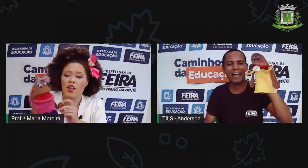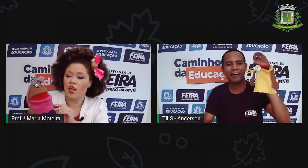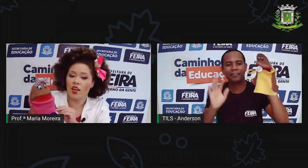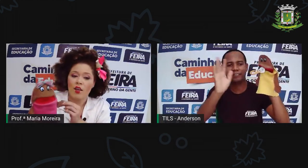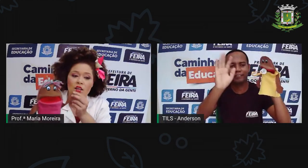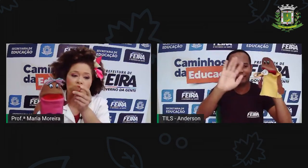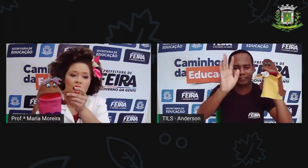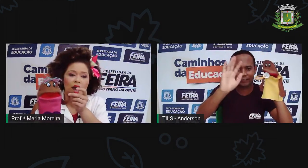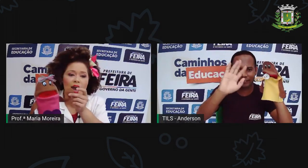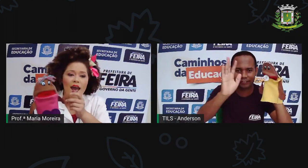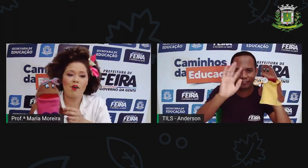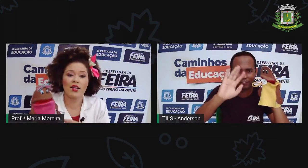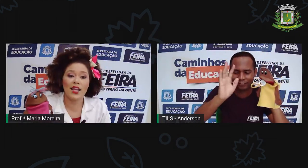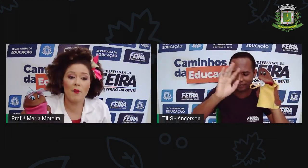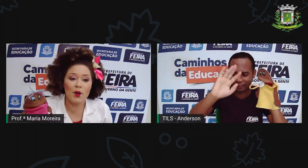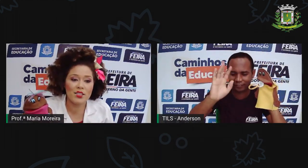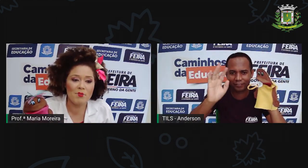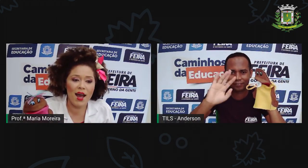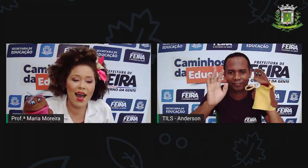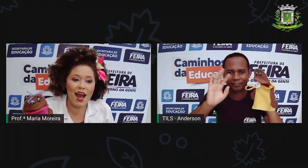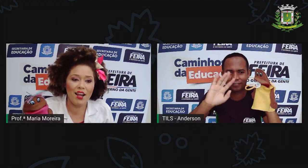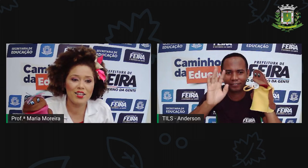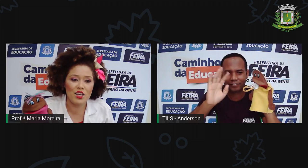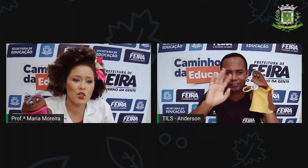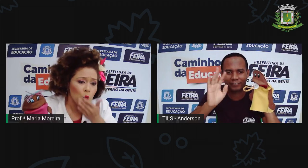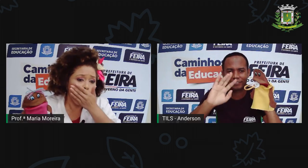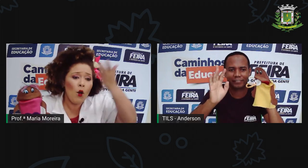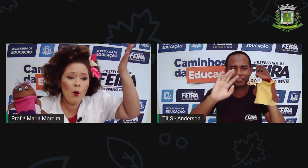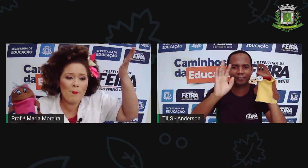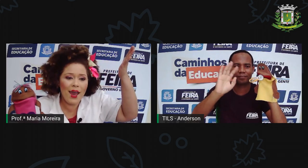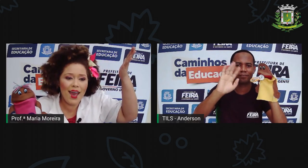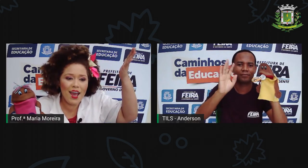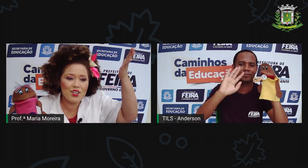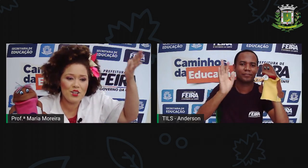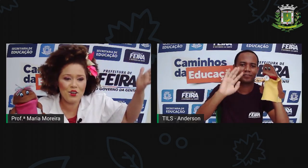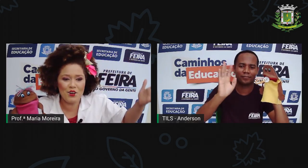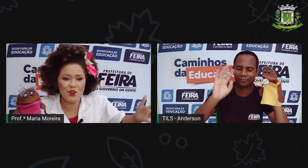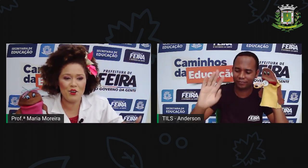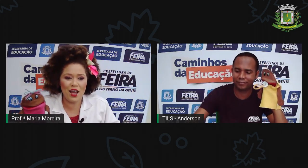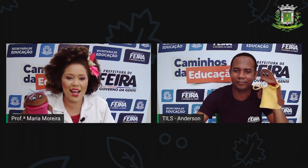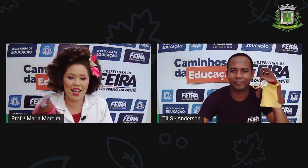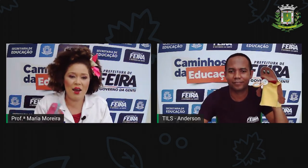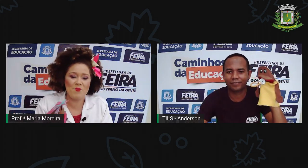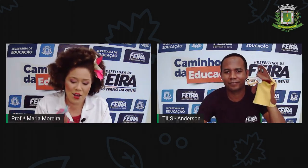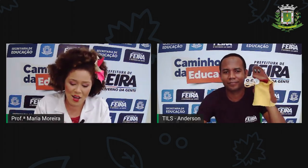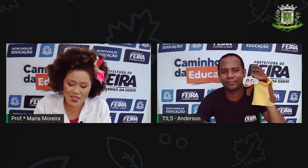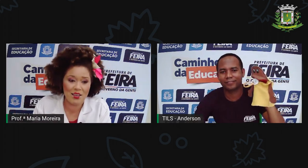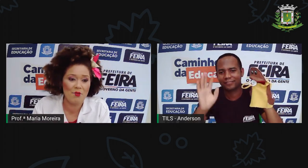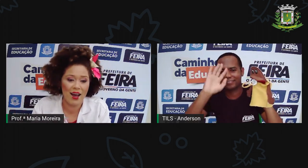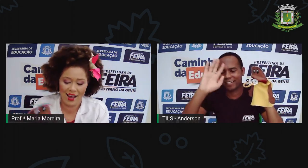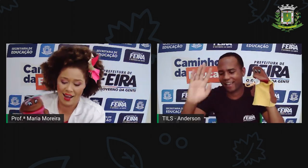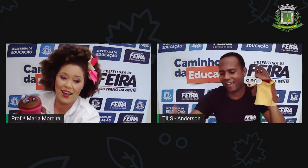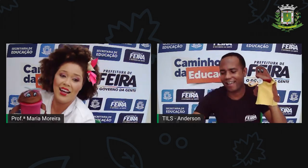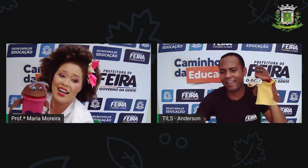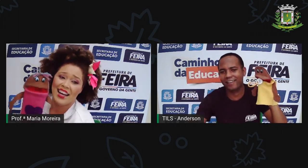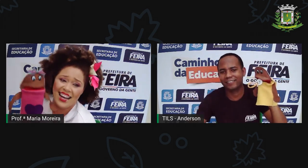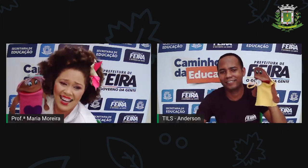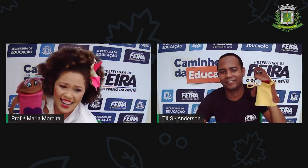gente. Tchau. Até a próxima aula, gente. Um beijo. E até a próxima.